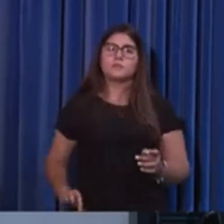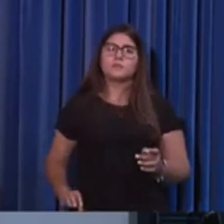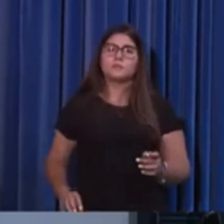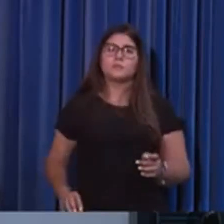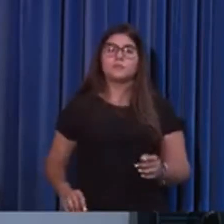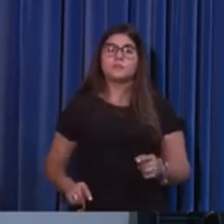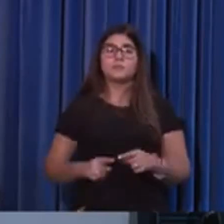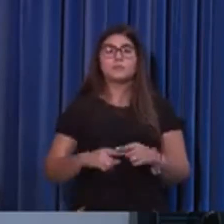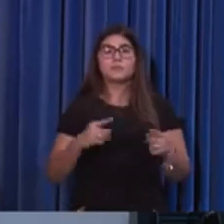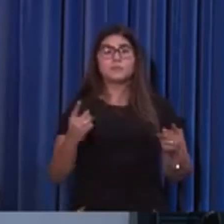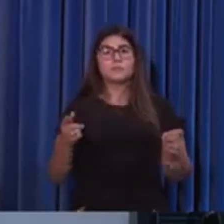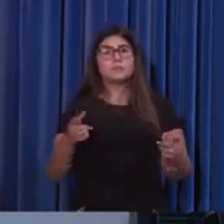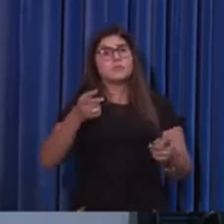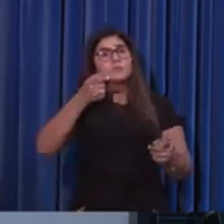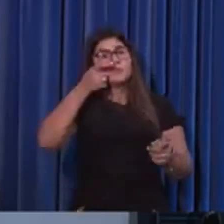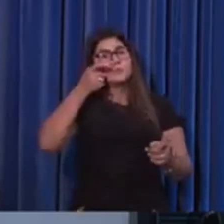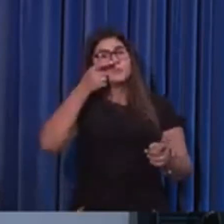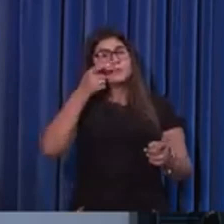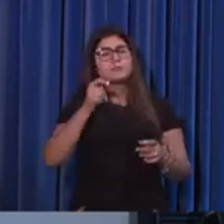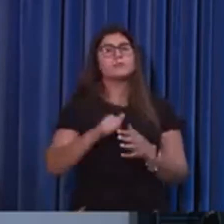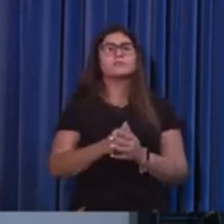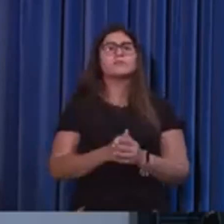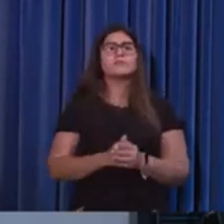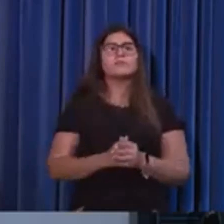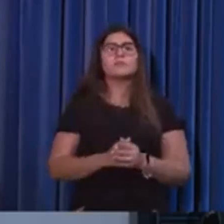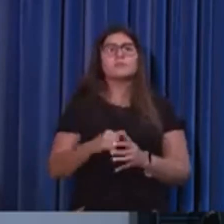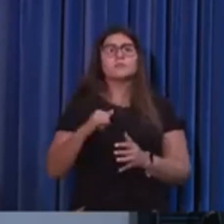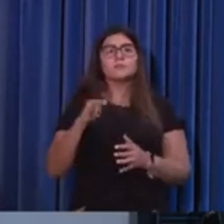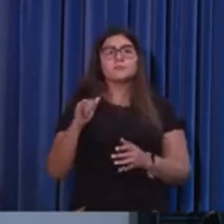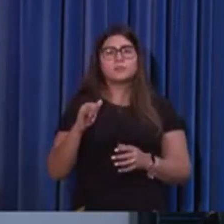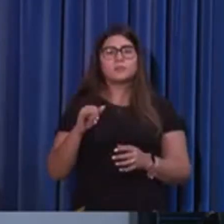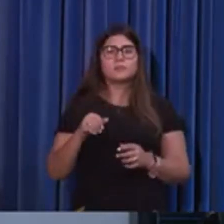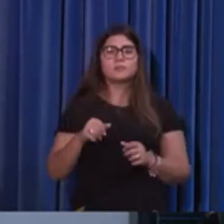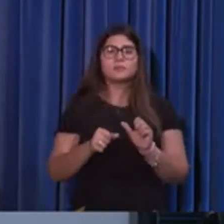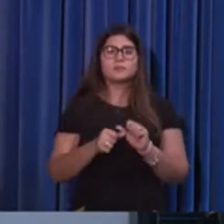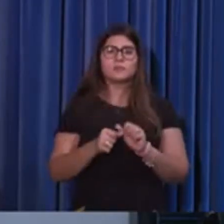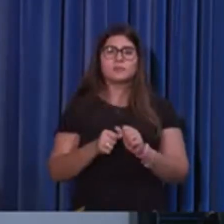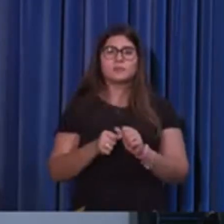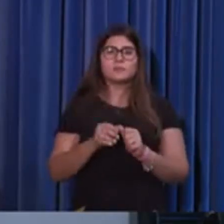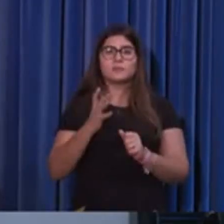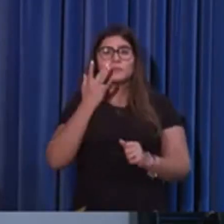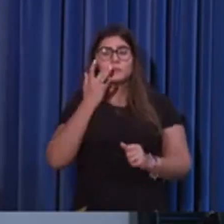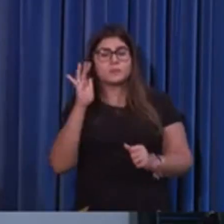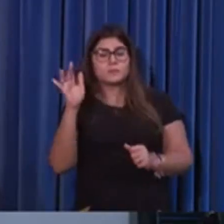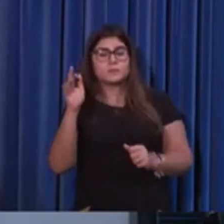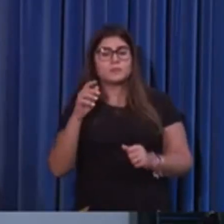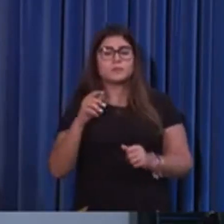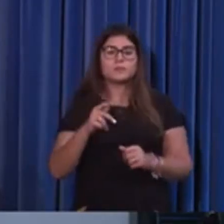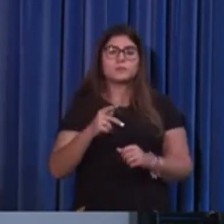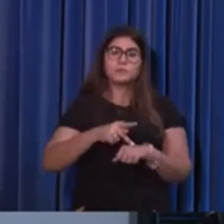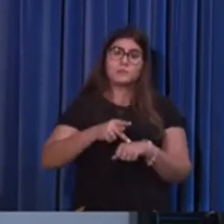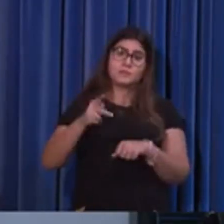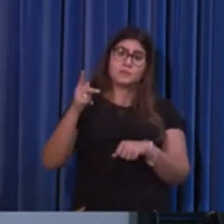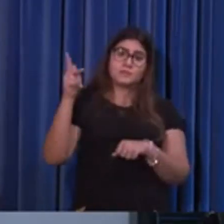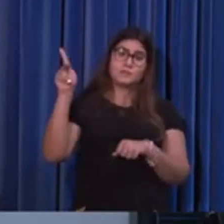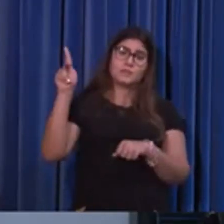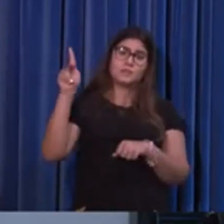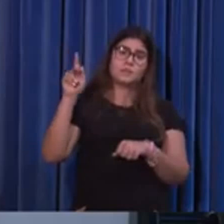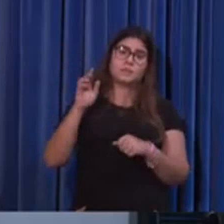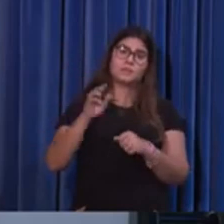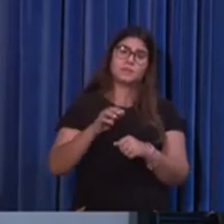alerta, contudo, se o que alguém edifica sobre o fundamento é ouro, é prata, é pedras